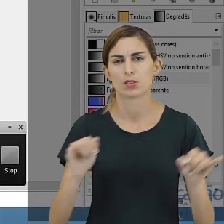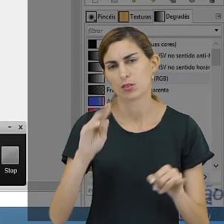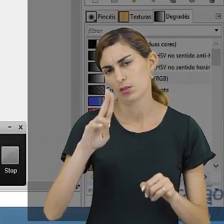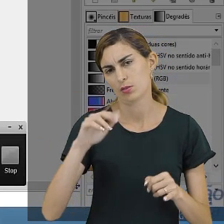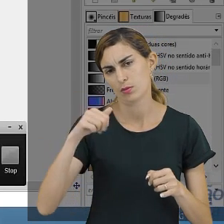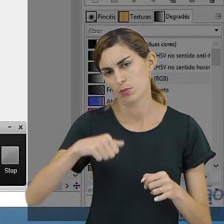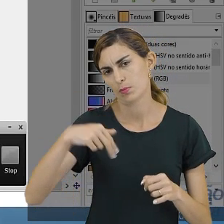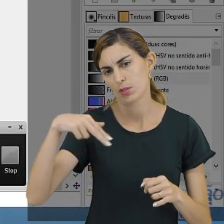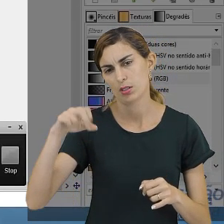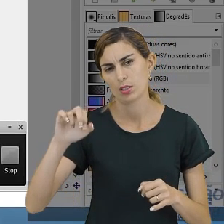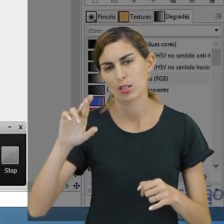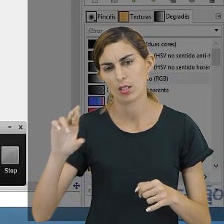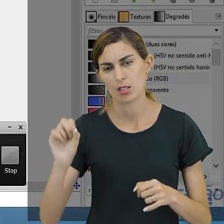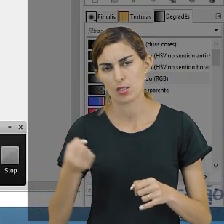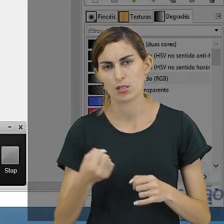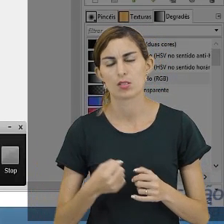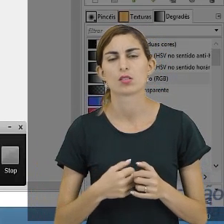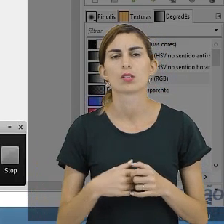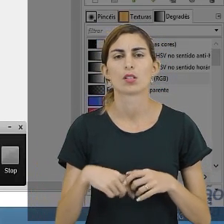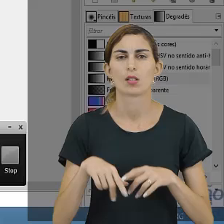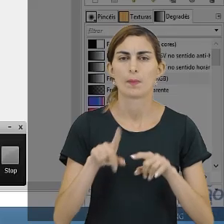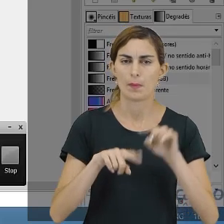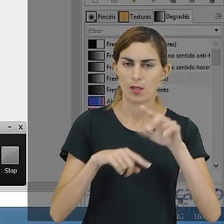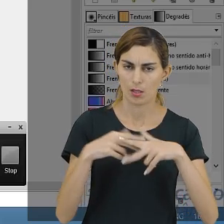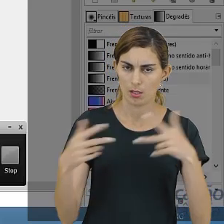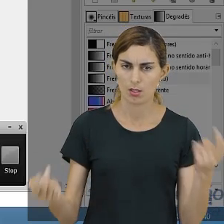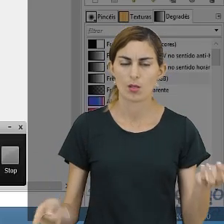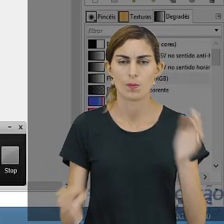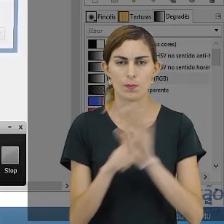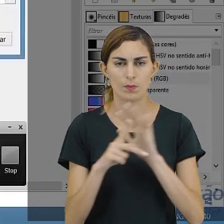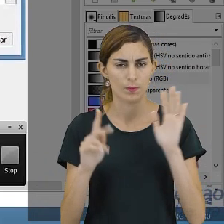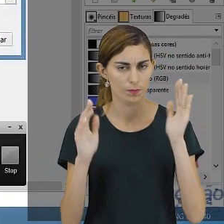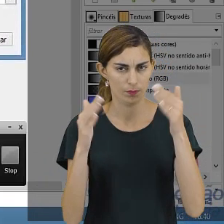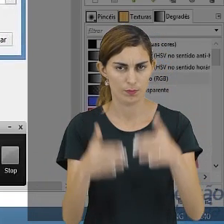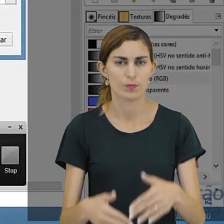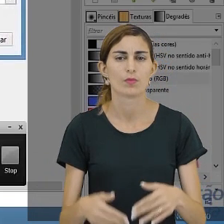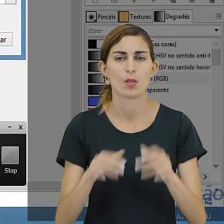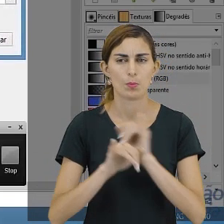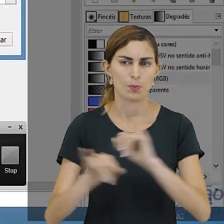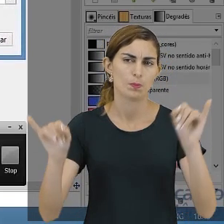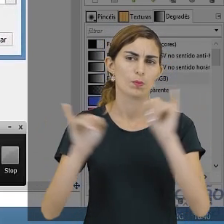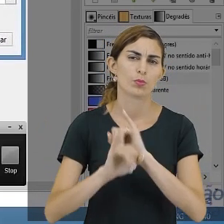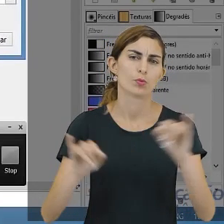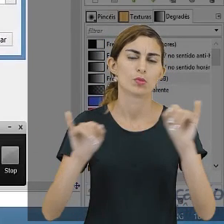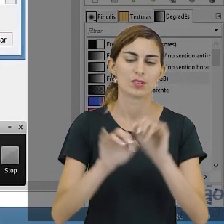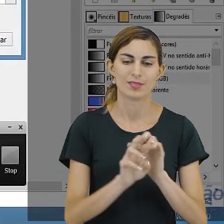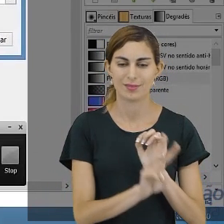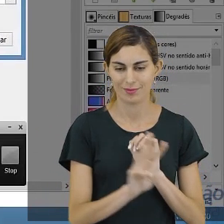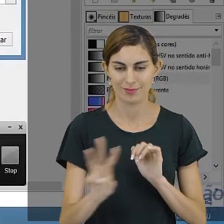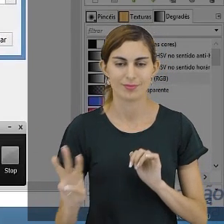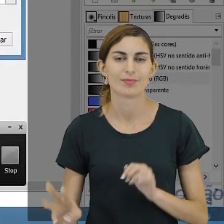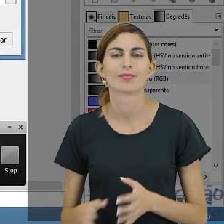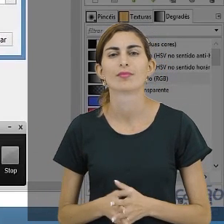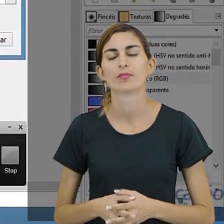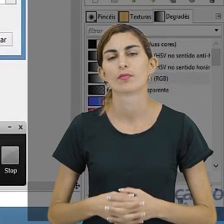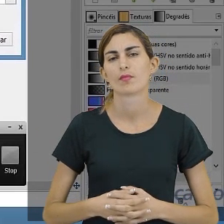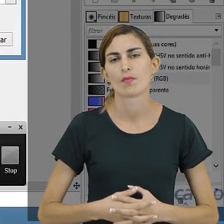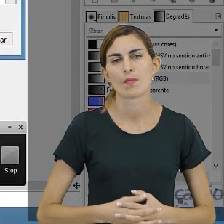aqui de banners, de material relacionado à publicidade na web.